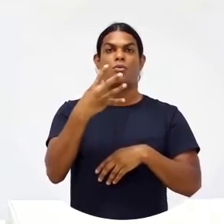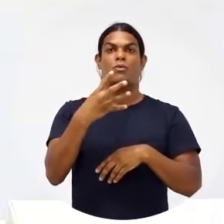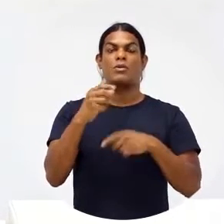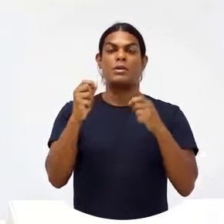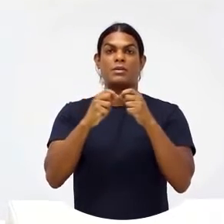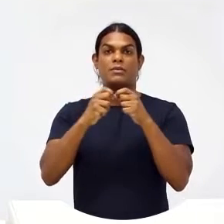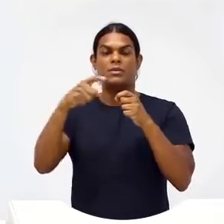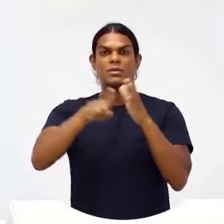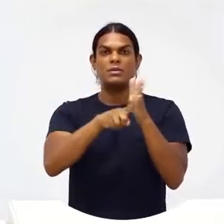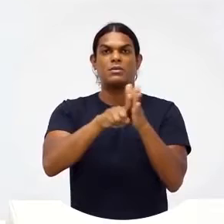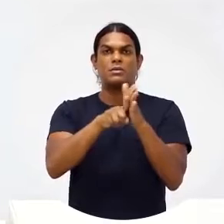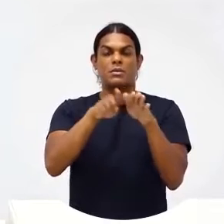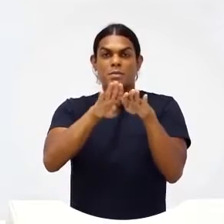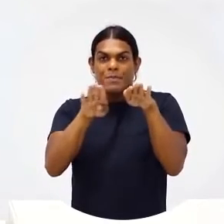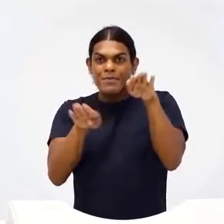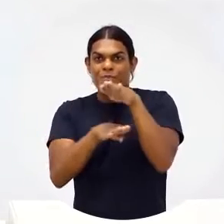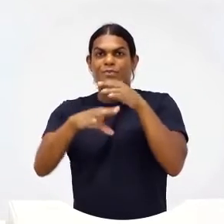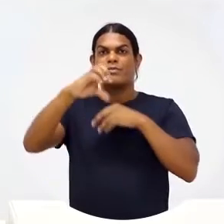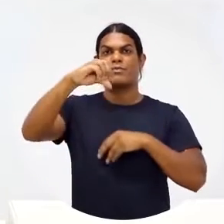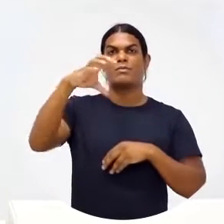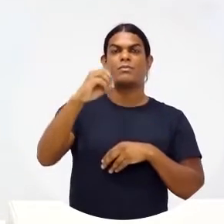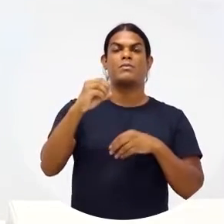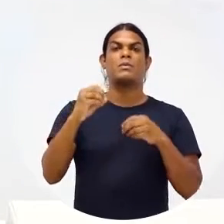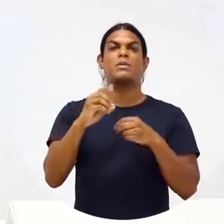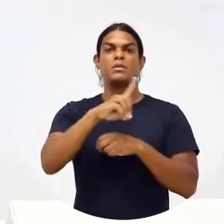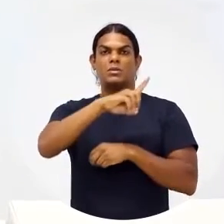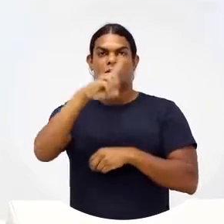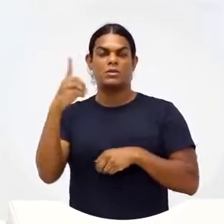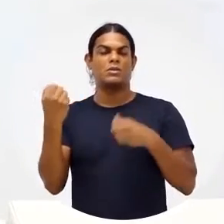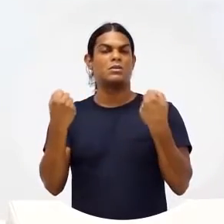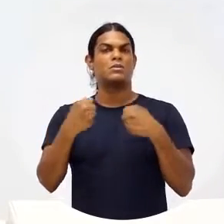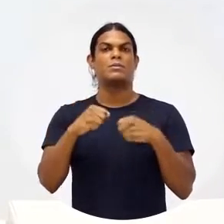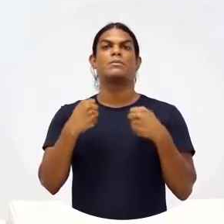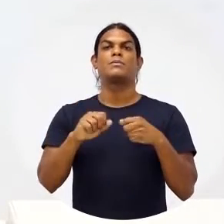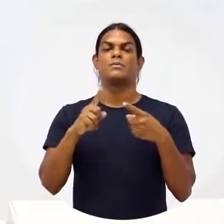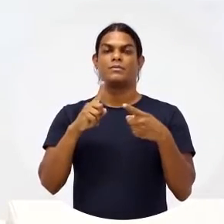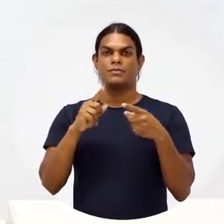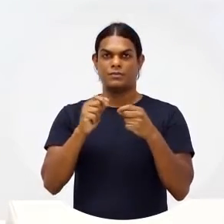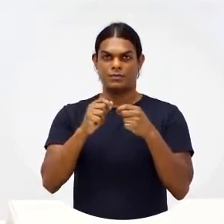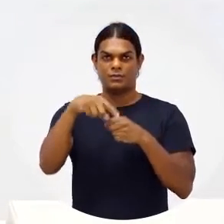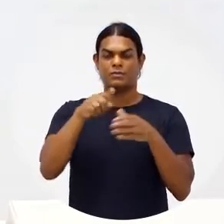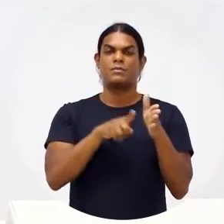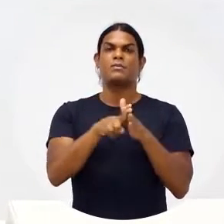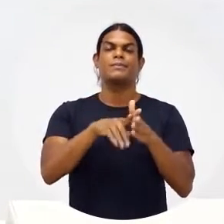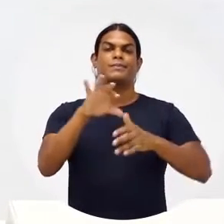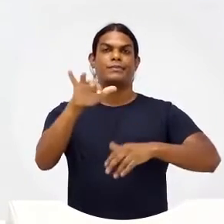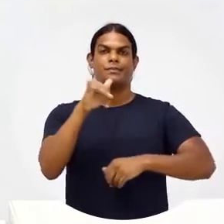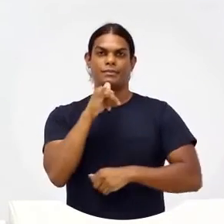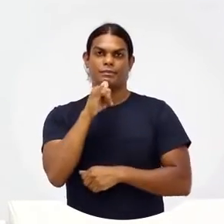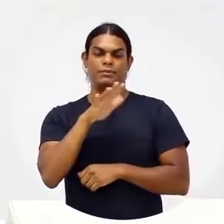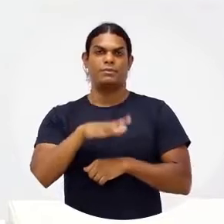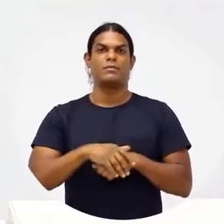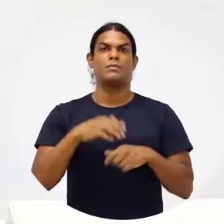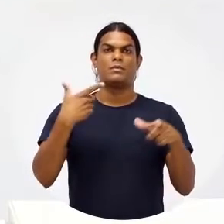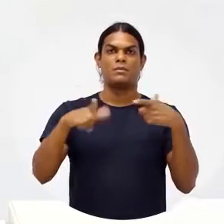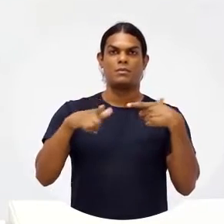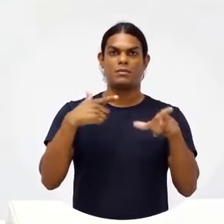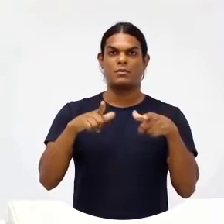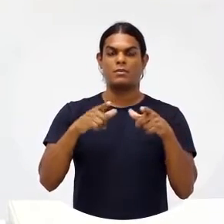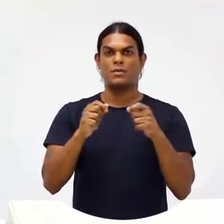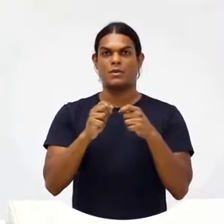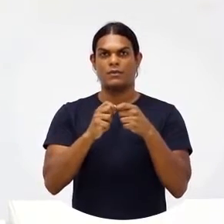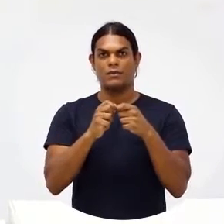90 dias, ele também não precisa fazer o exame demissional. Por exemplo, vamos pensar que um trabalhador fez um último